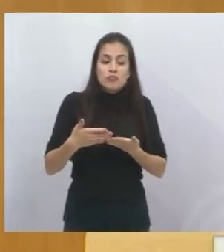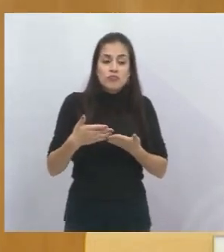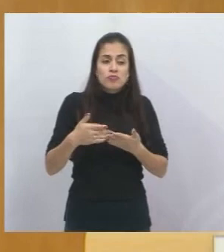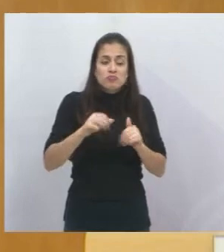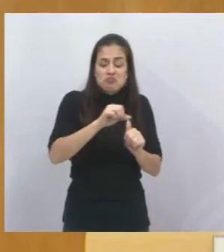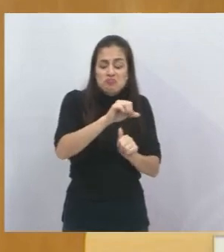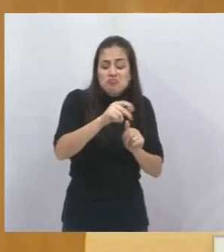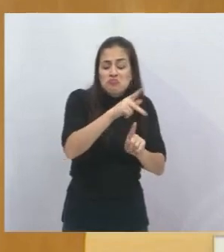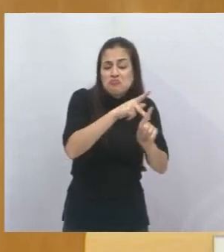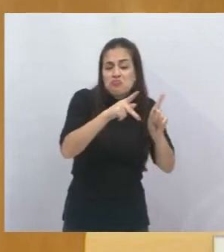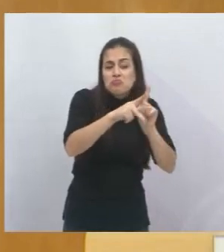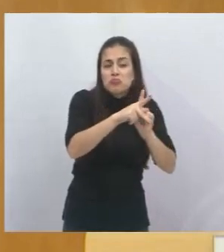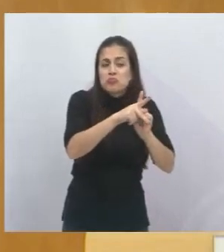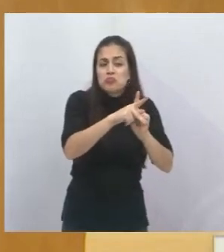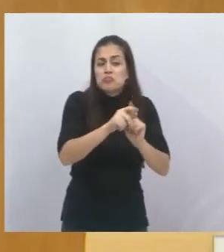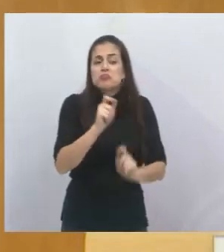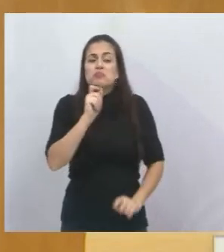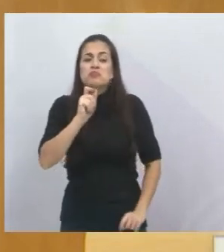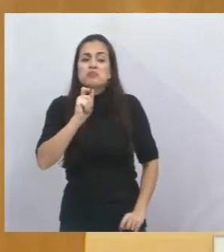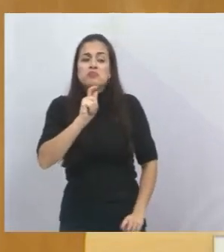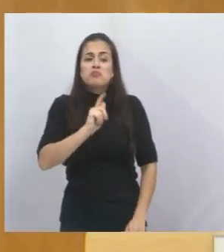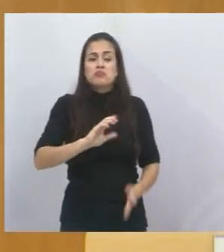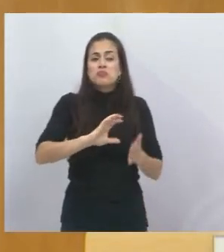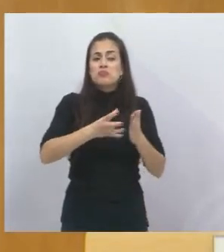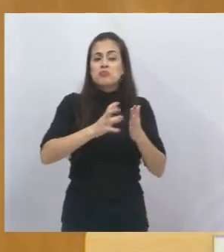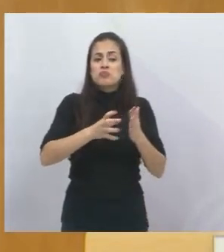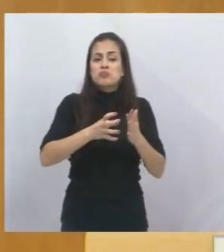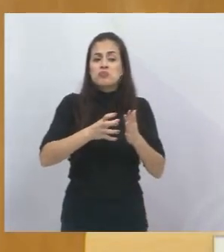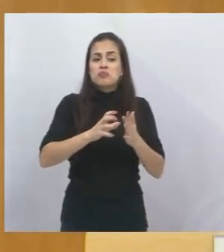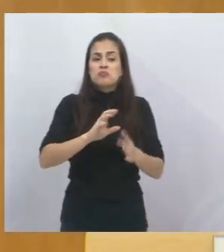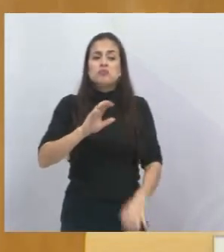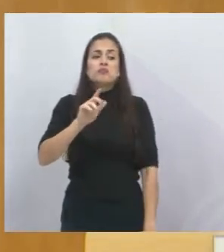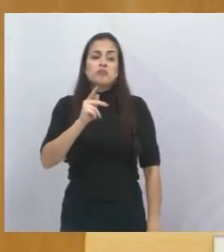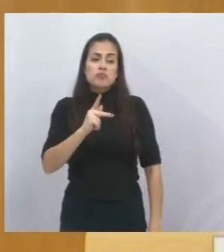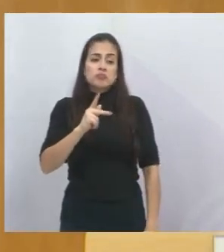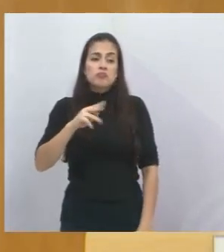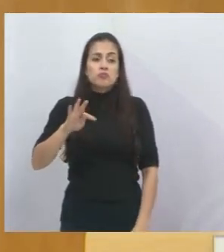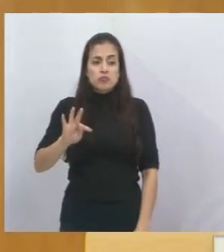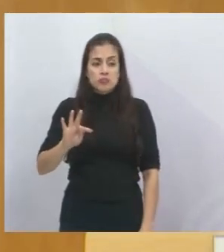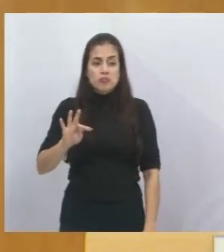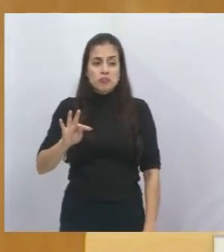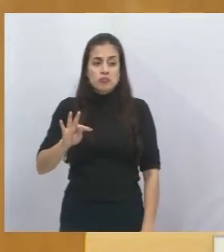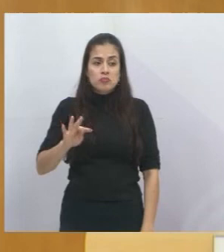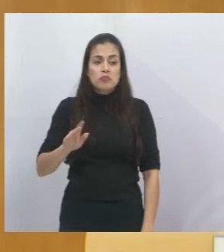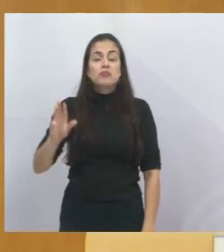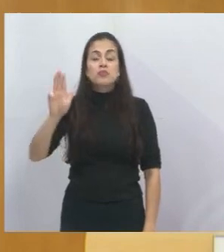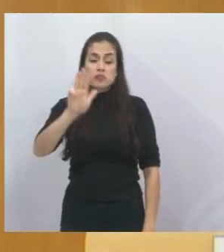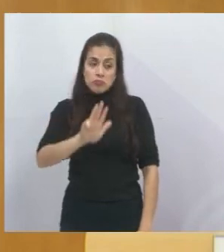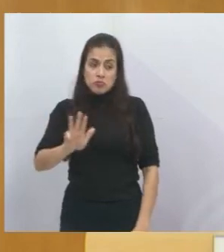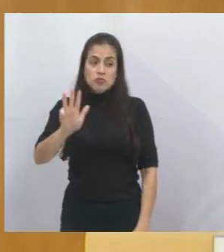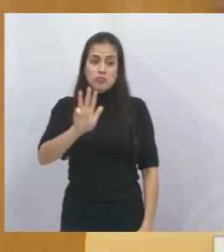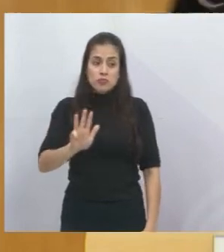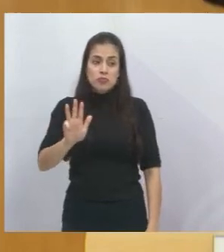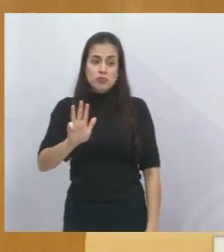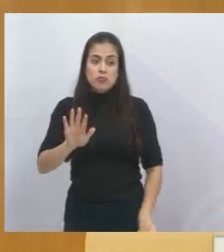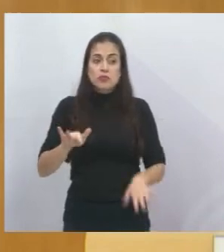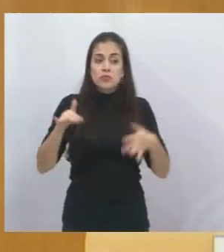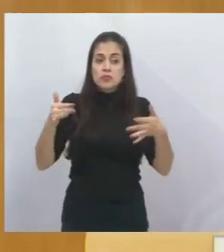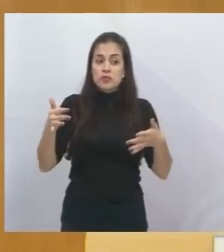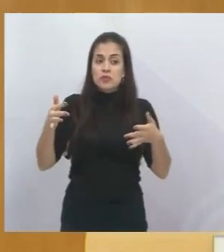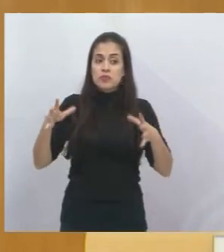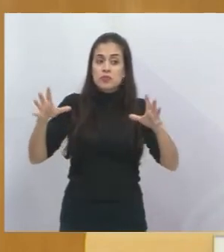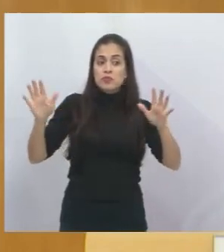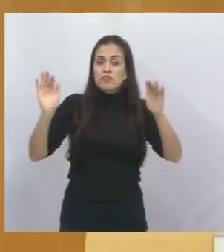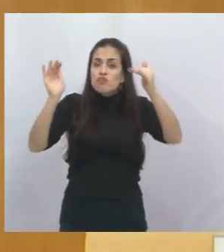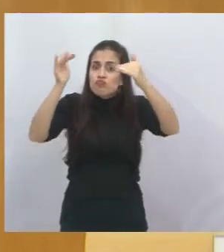Trabalhadores. Partido que defende a classe trabalhadora. Então, não vamos colocar uma cortina de fumaça numa coisa que não